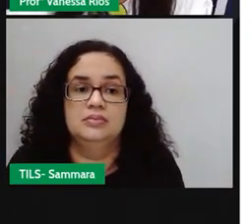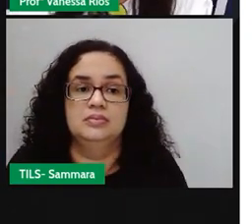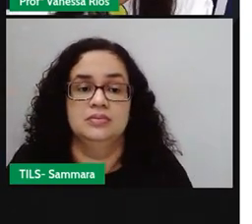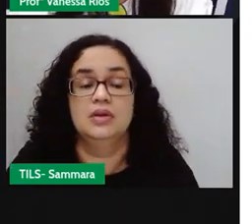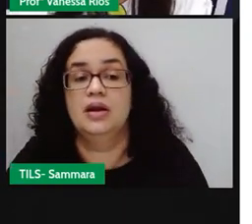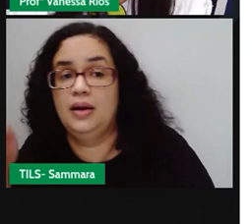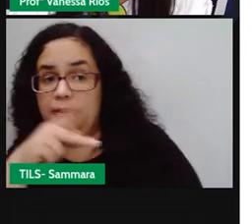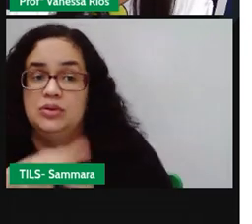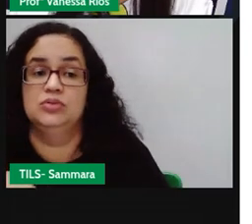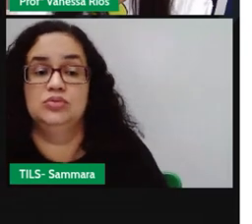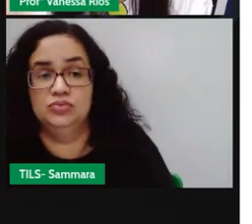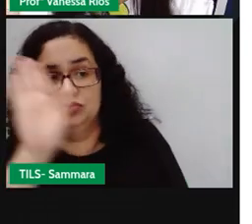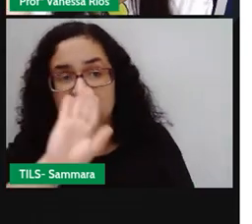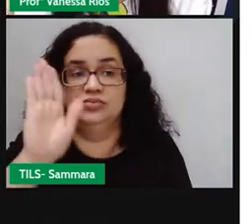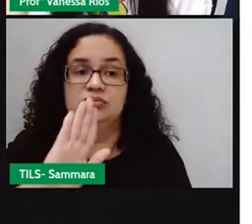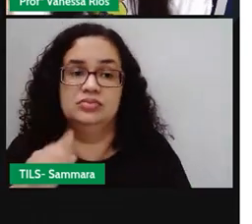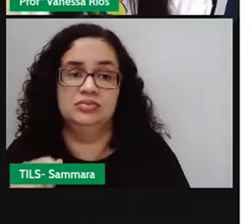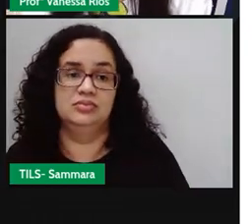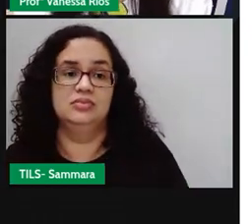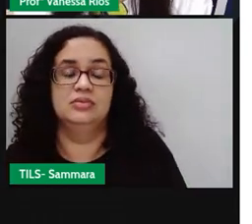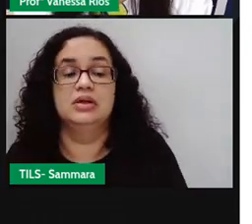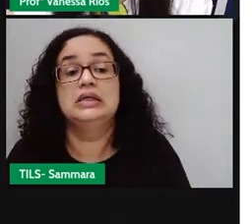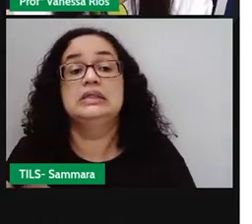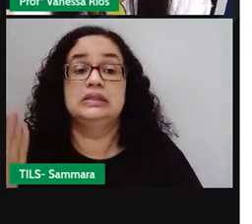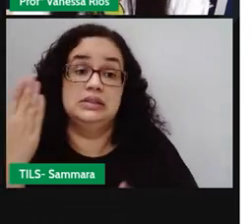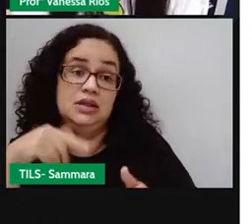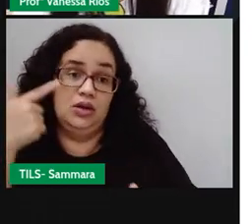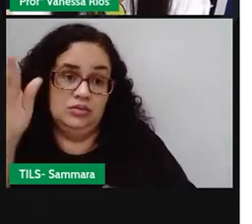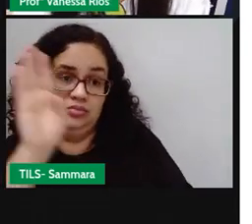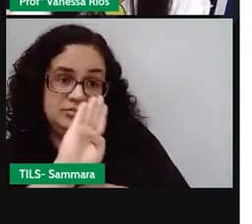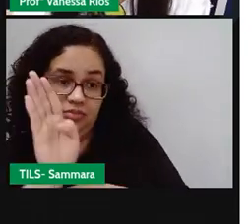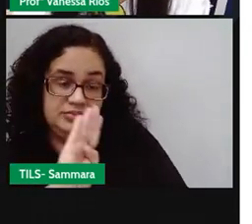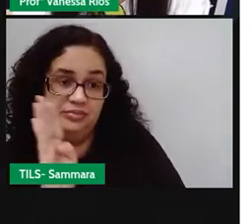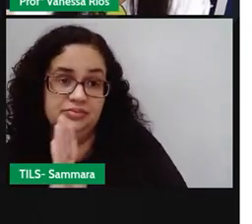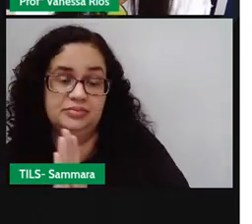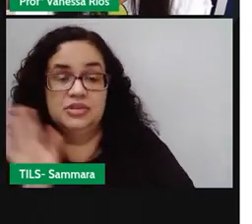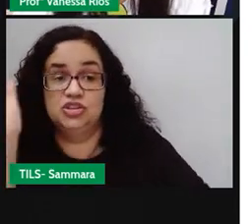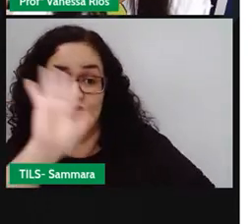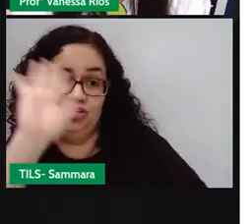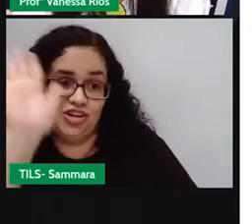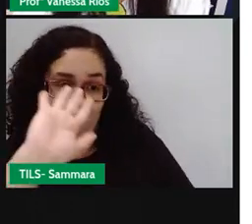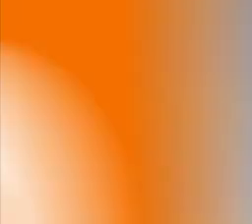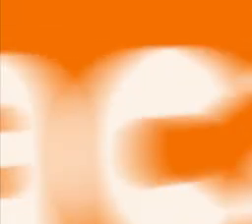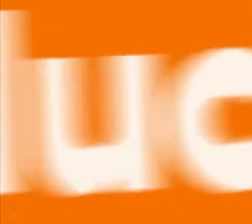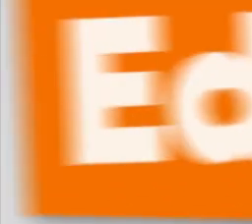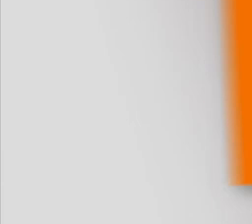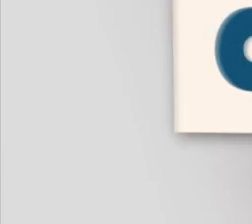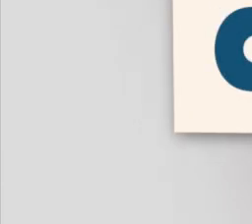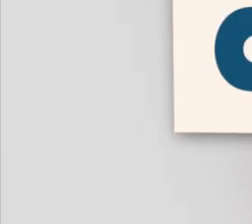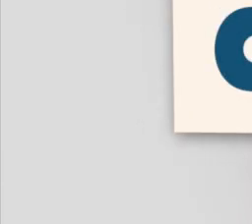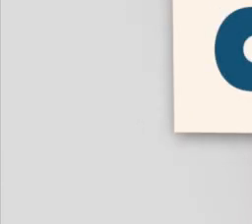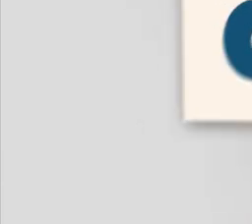A Pró termina aqui e a gente se encontra na nossa próxima videoaula. Tchau, turma!